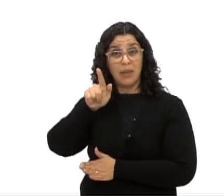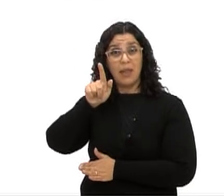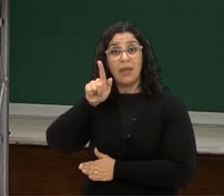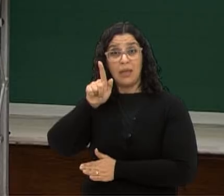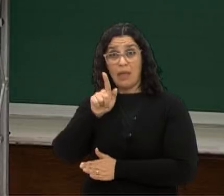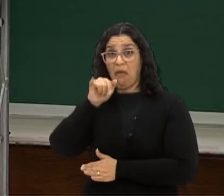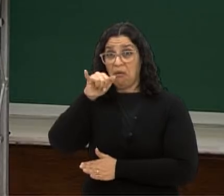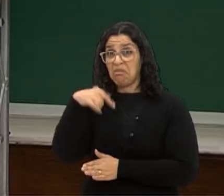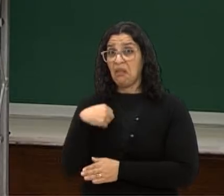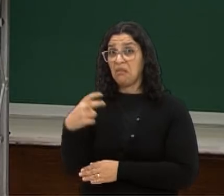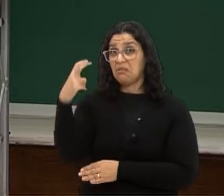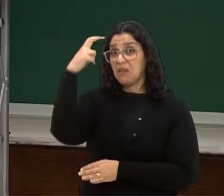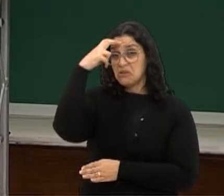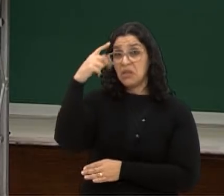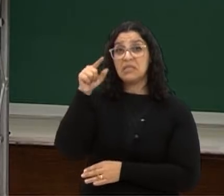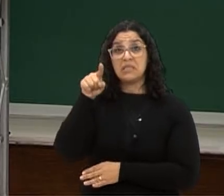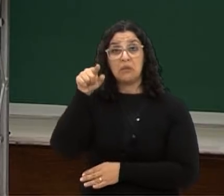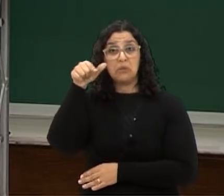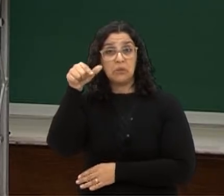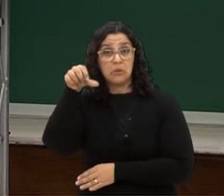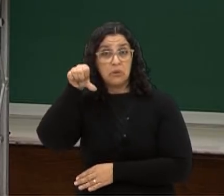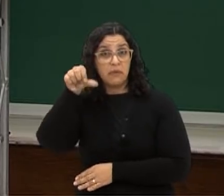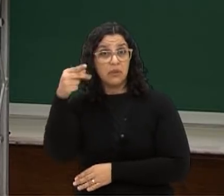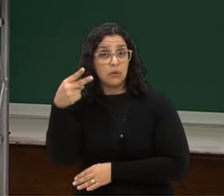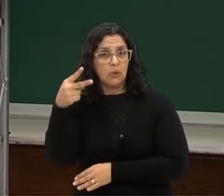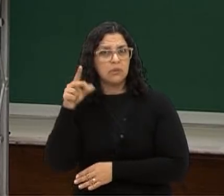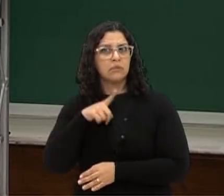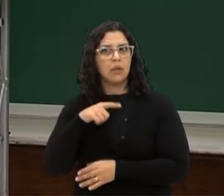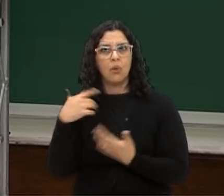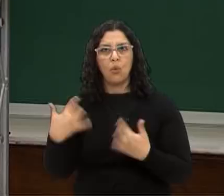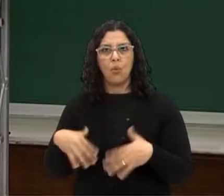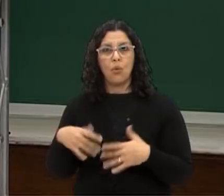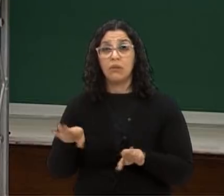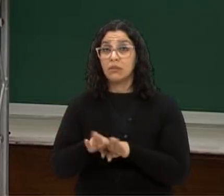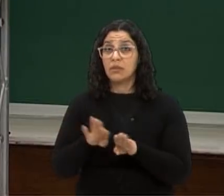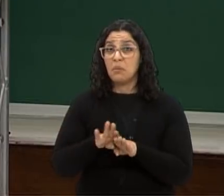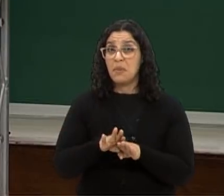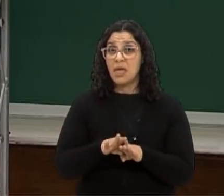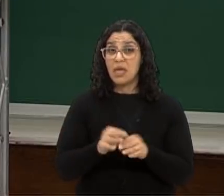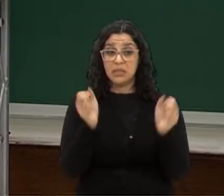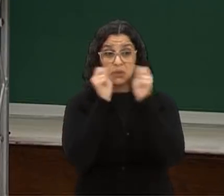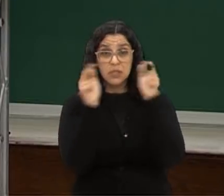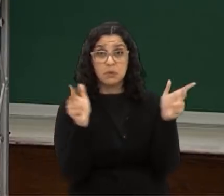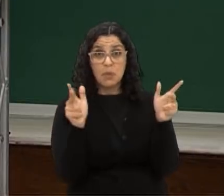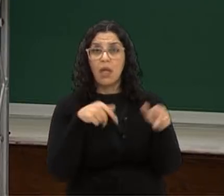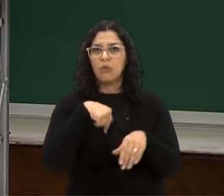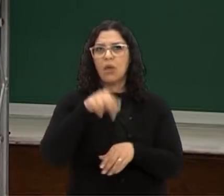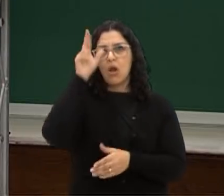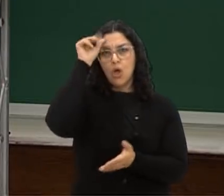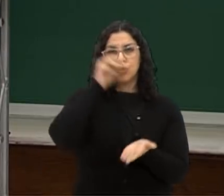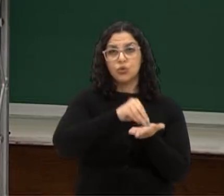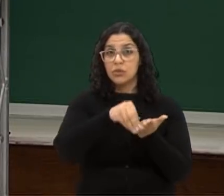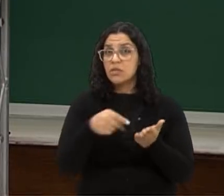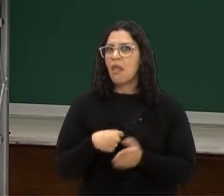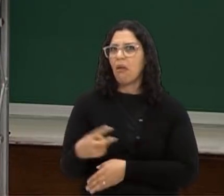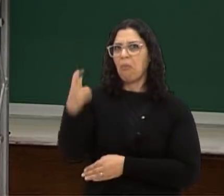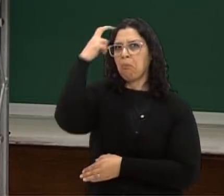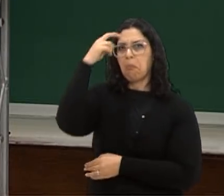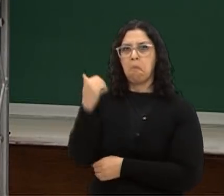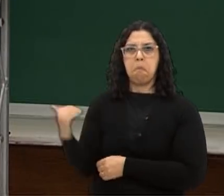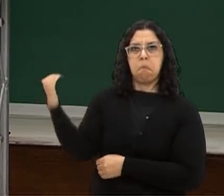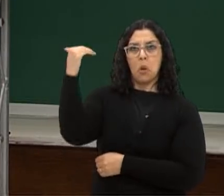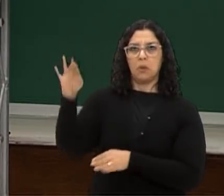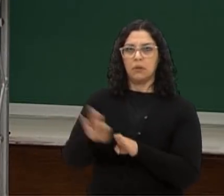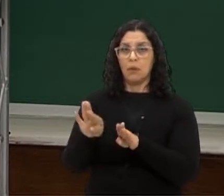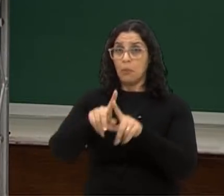pontos. Então, além do cara ter uma habilidade, né, imensa de jogar xadrez, o que ajudava era a inteligência dele, né? Então, por